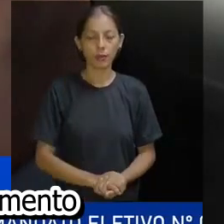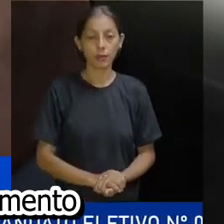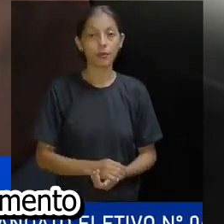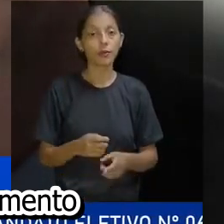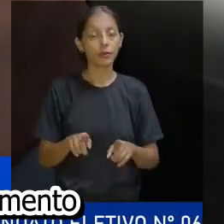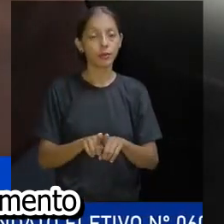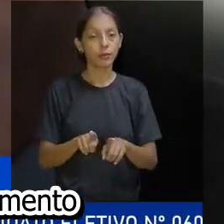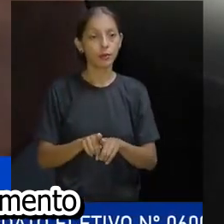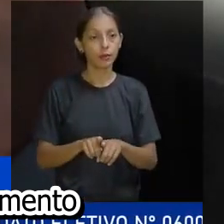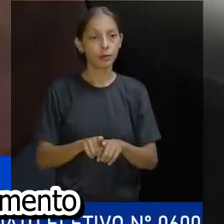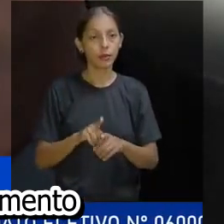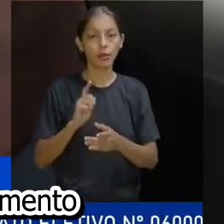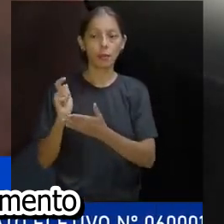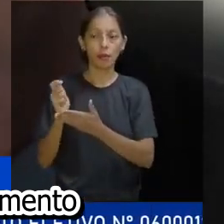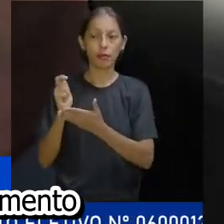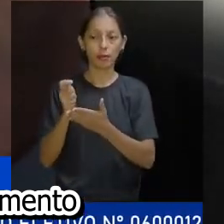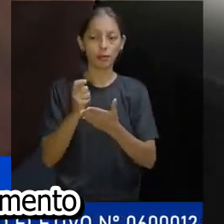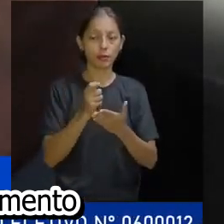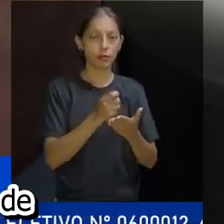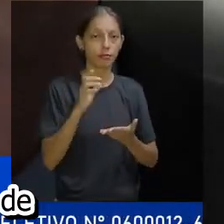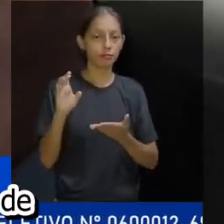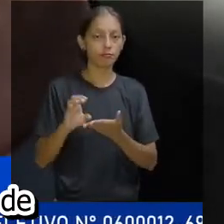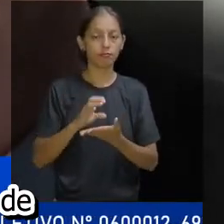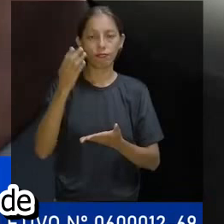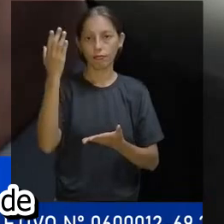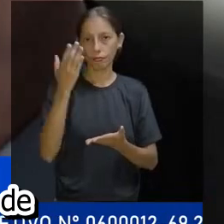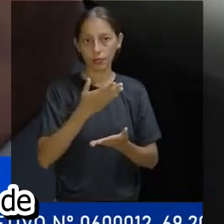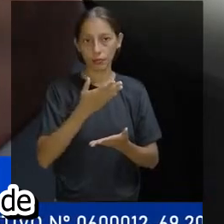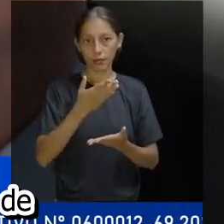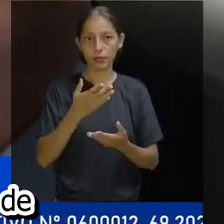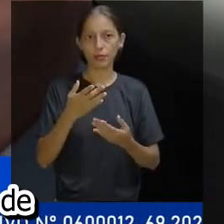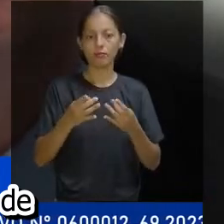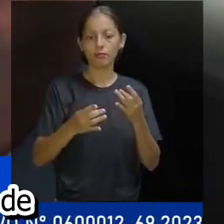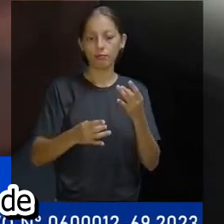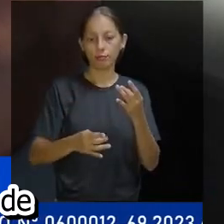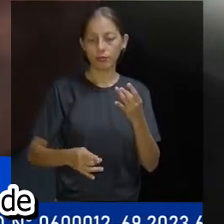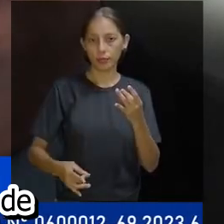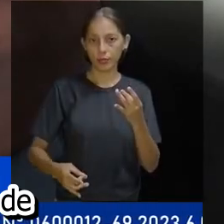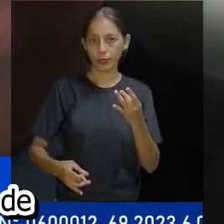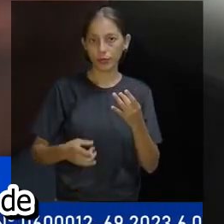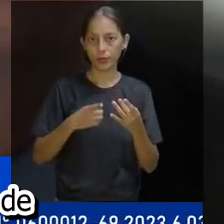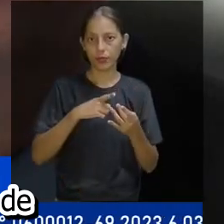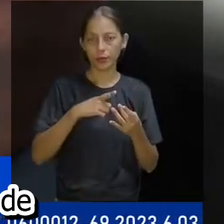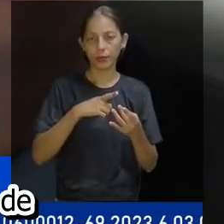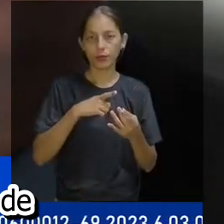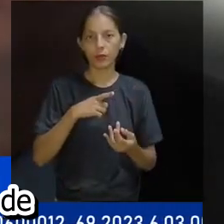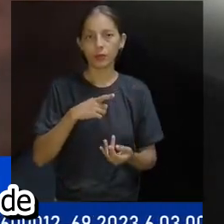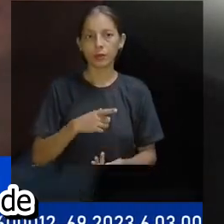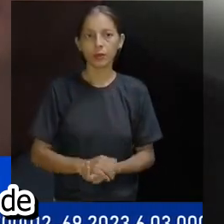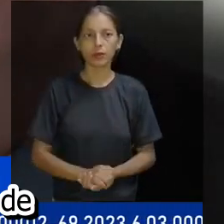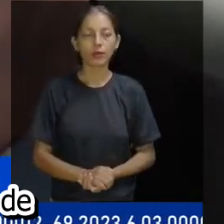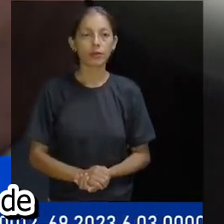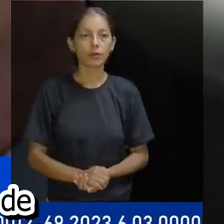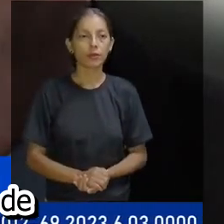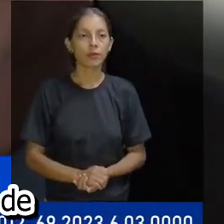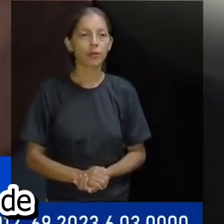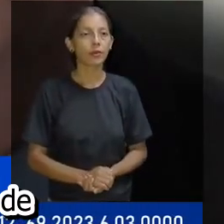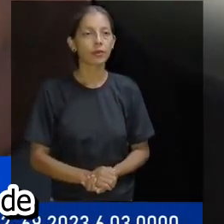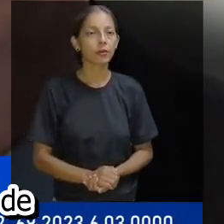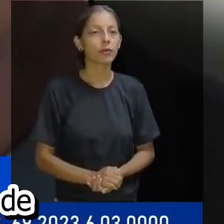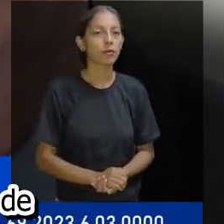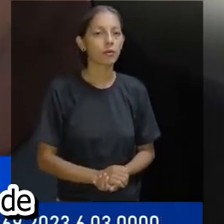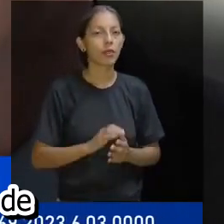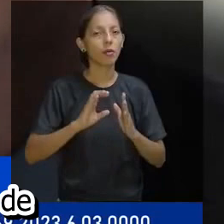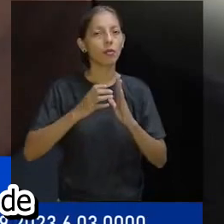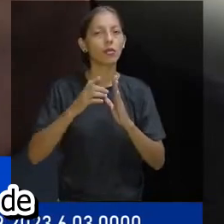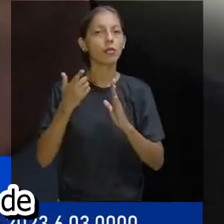Financiamento de Campanha, foram definidas e aprovadas pela maioria absoluta de integrantes do órgão de direção executiva nacional do Partido